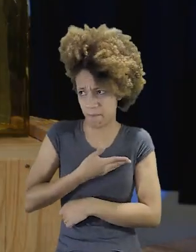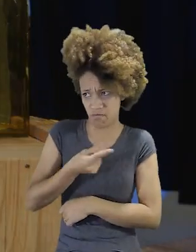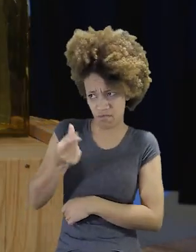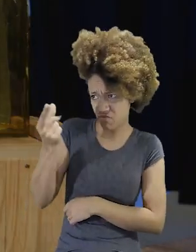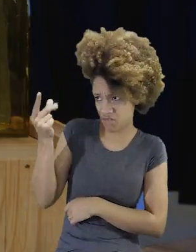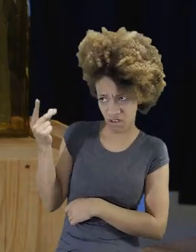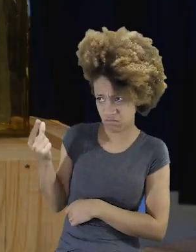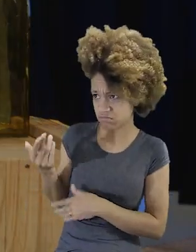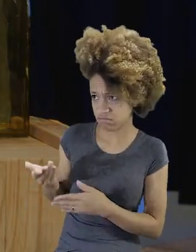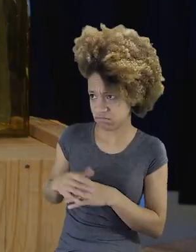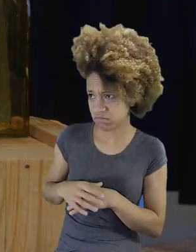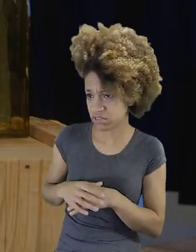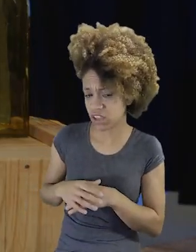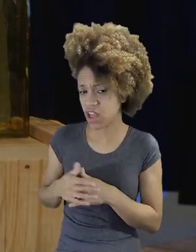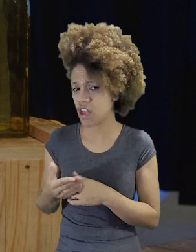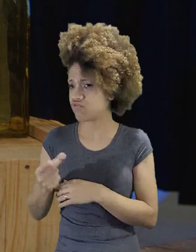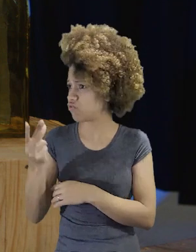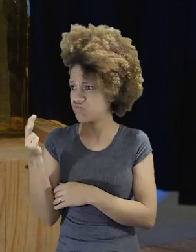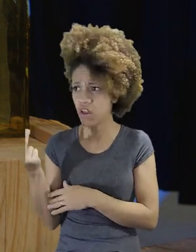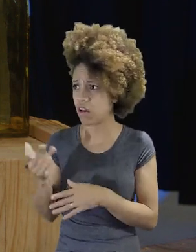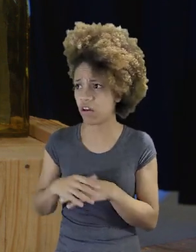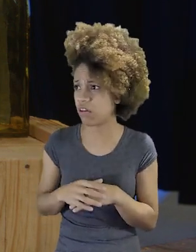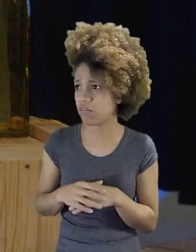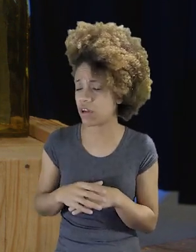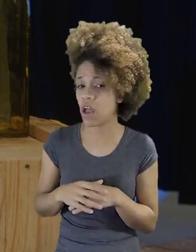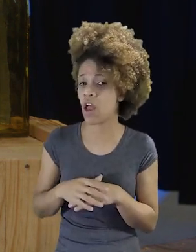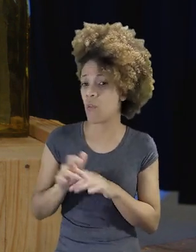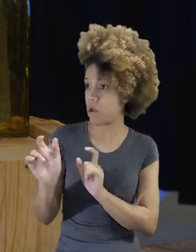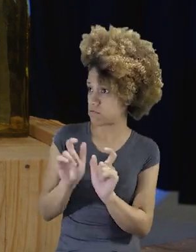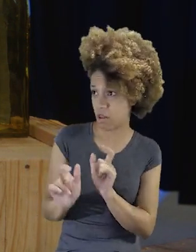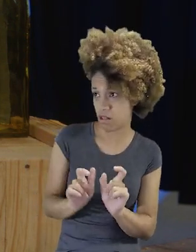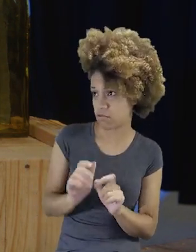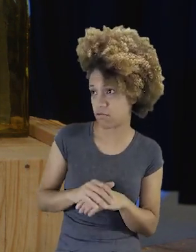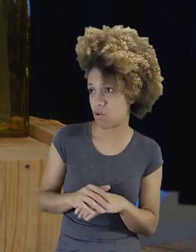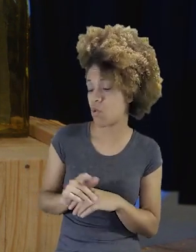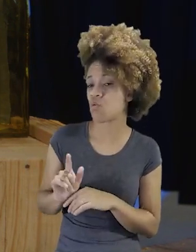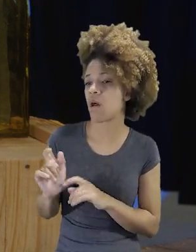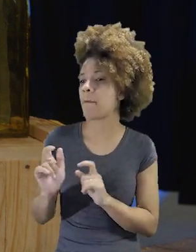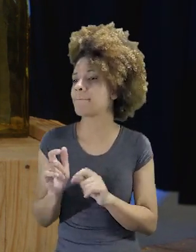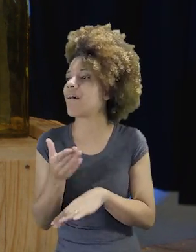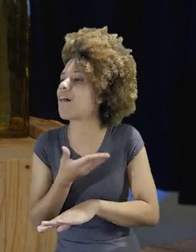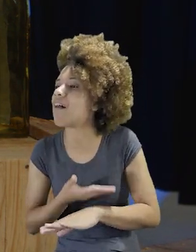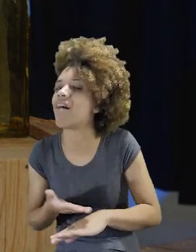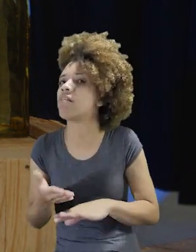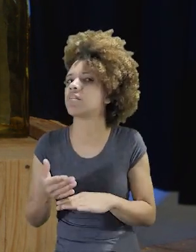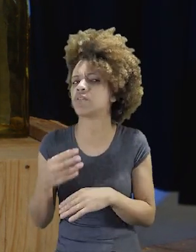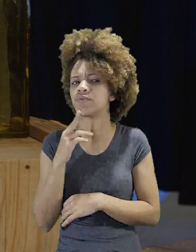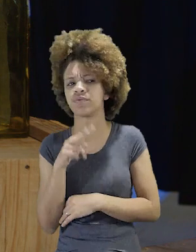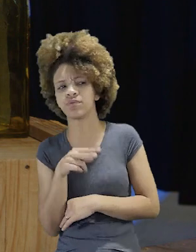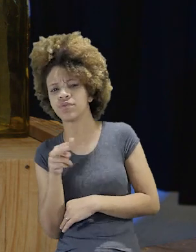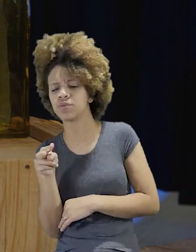dele os amigos dele Das Antigas cara os casinhas dele de antigamente é com essas palavras não é com essa palavra